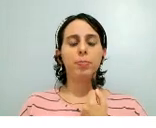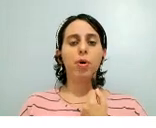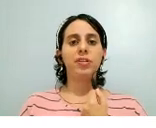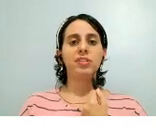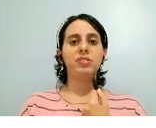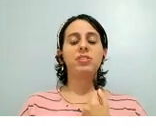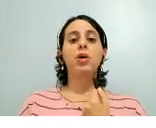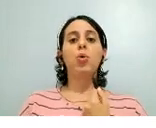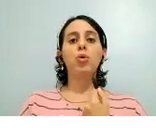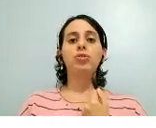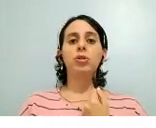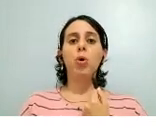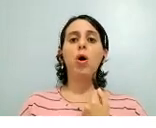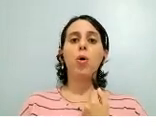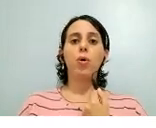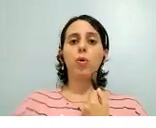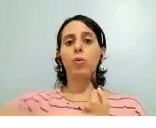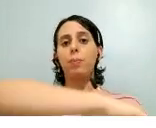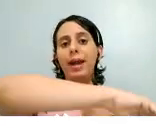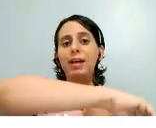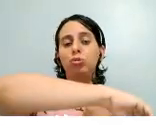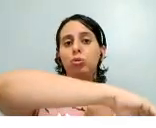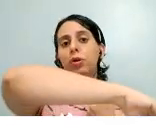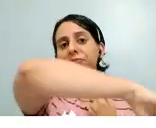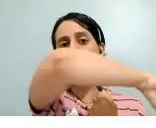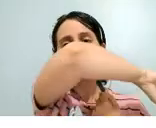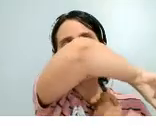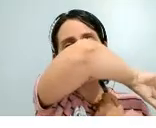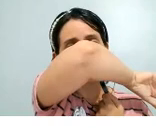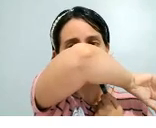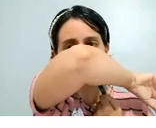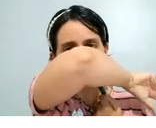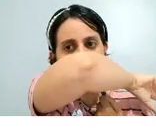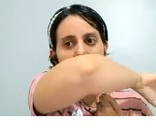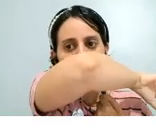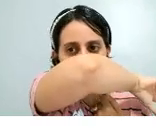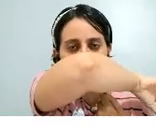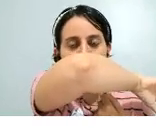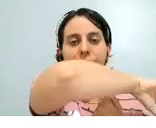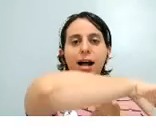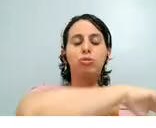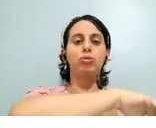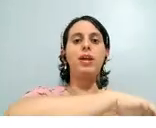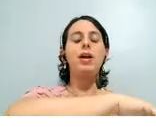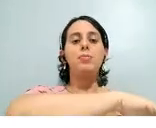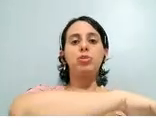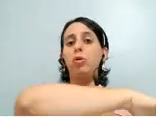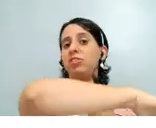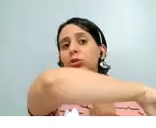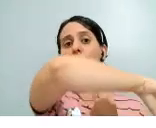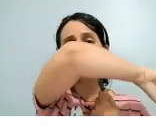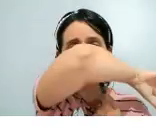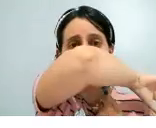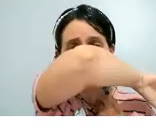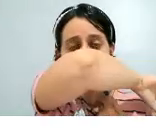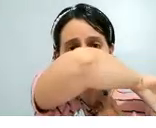das hipóteses, use o braço, tá? Então, eu espirro aqui no braço, né? Mesma coisa